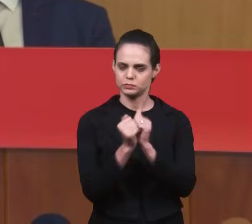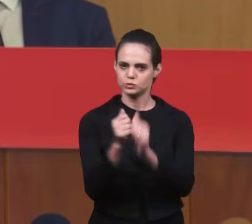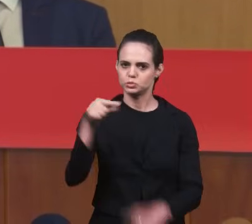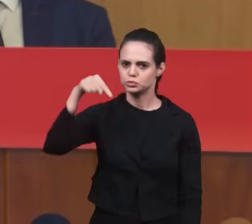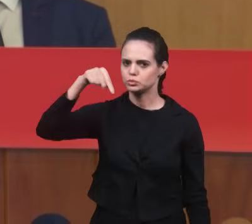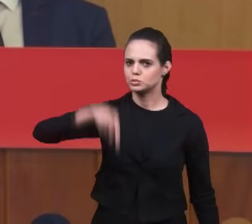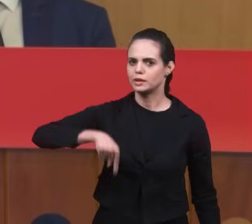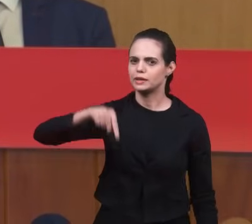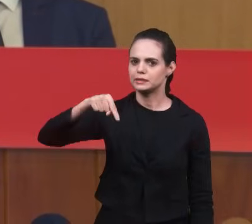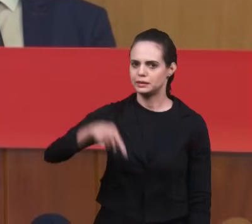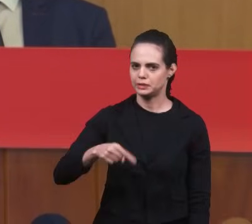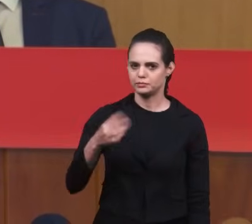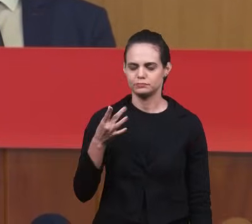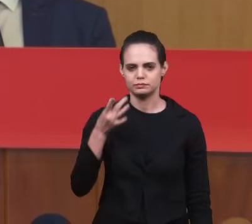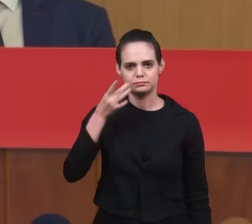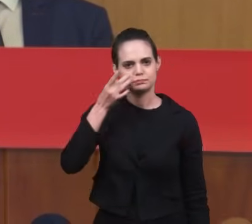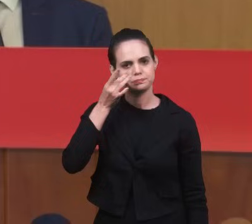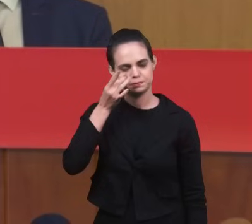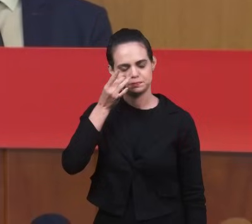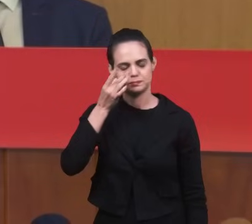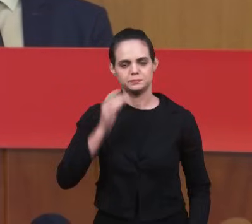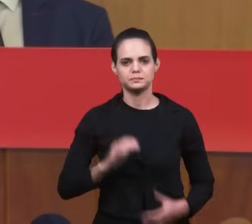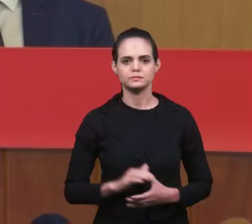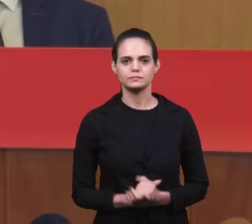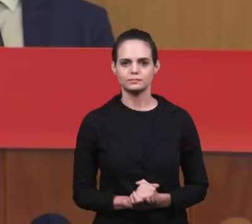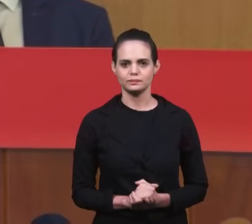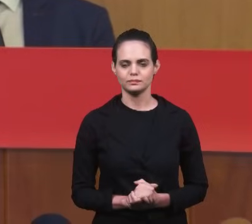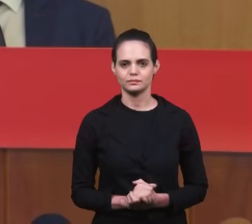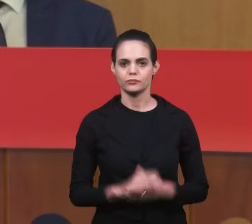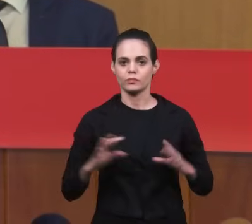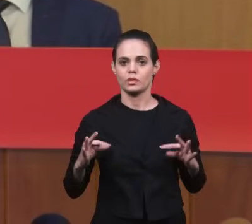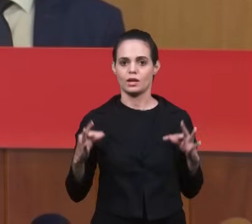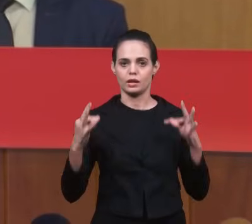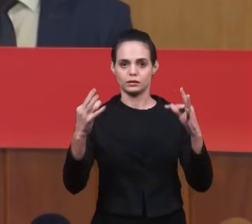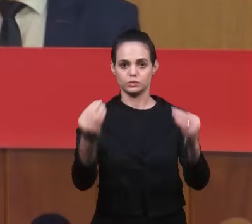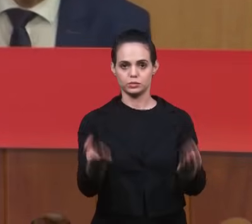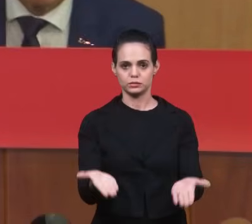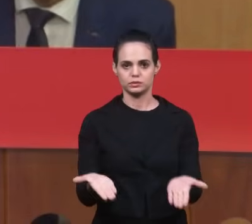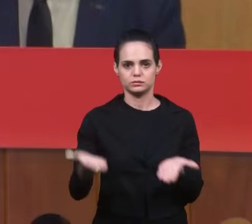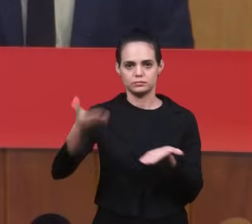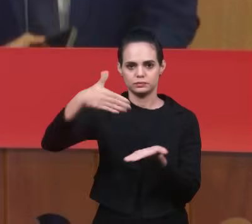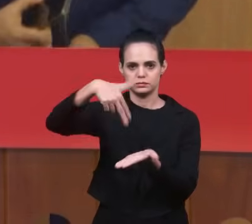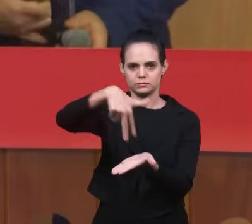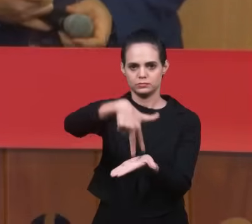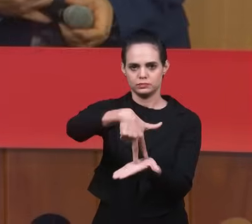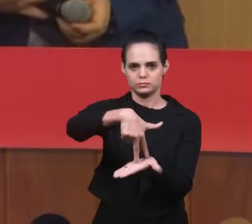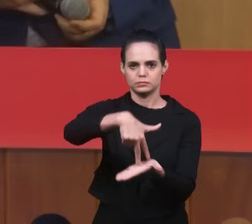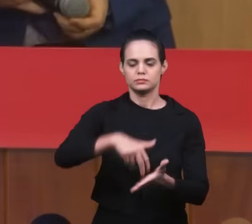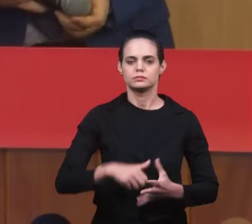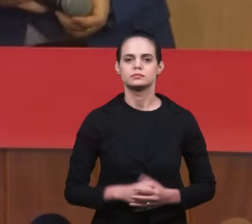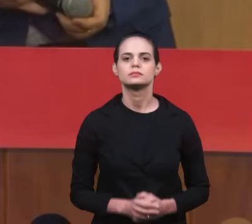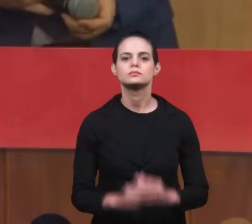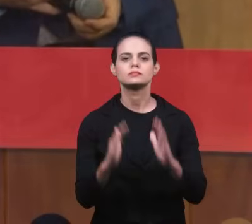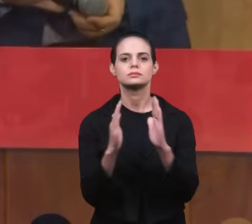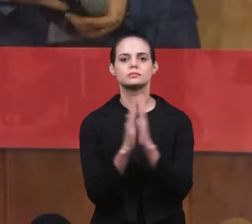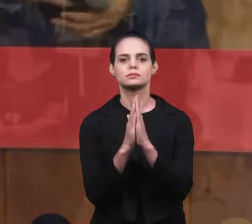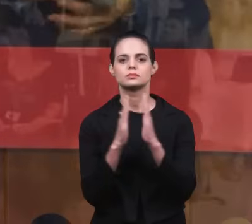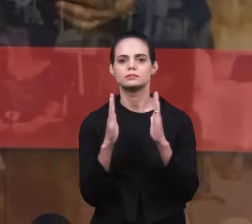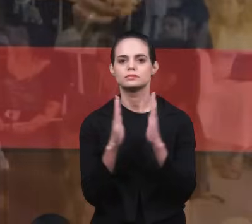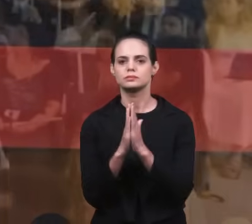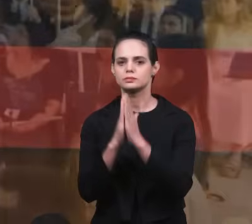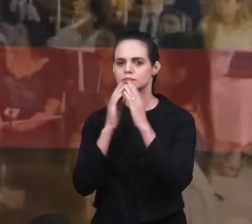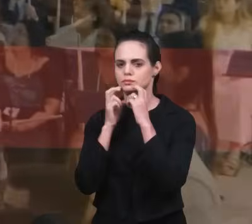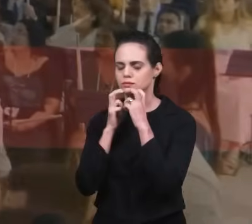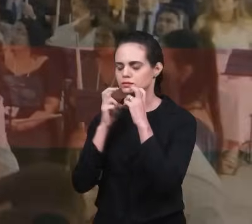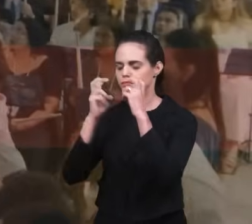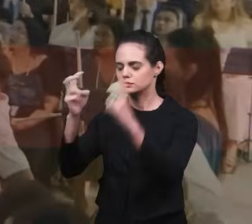nosso evento. A todos, então, eu convido a estarem em pé. Nós vamos orar nesta hora, nós vamos invocar o